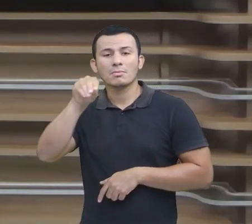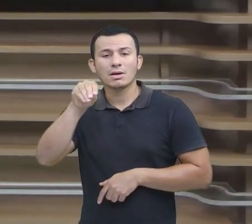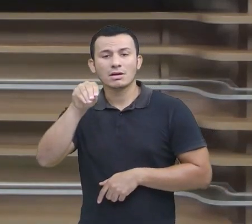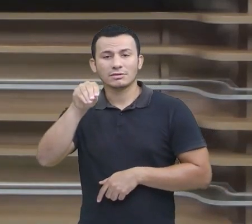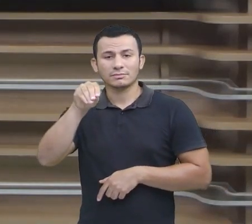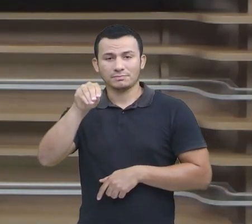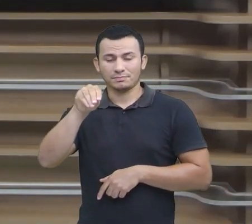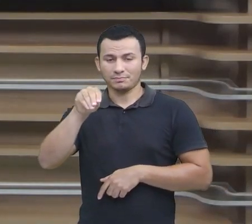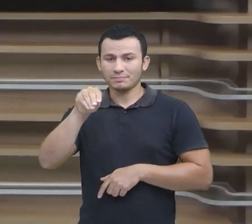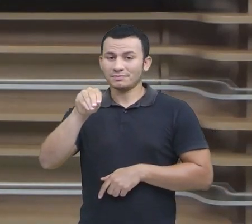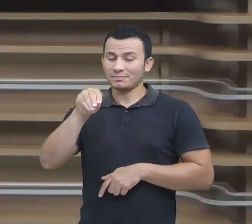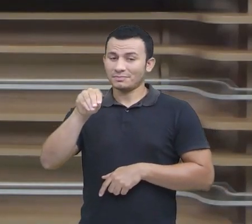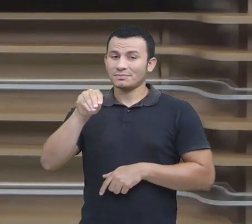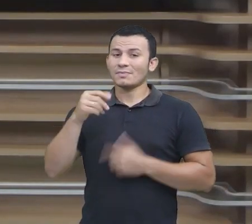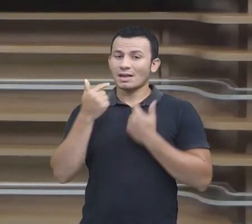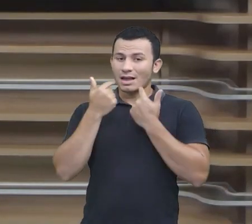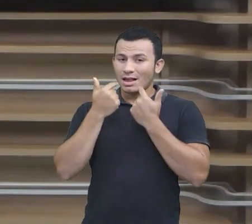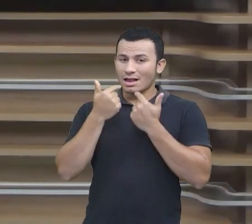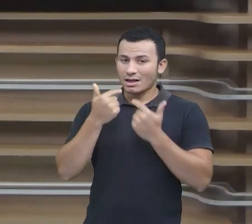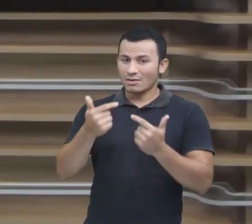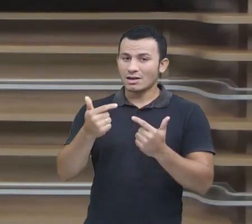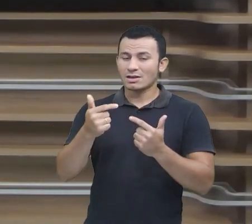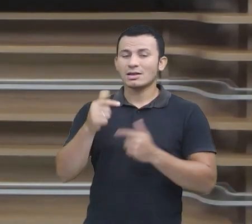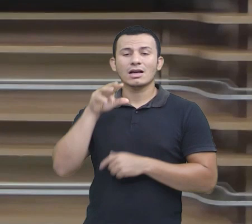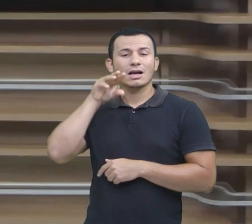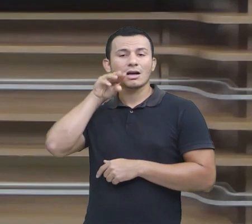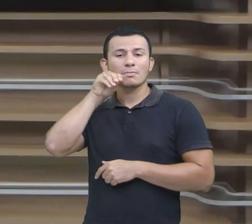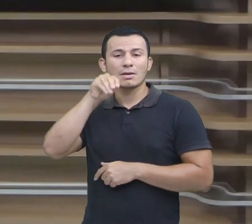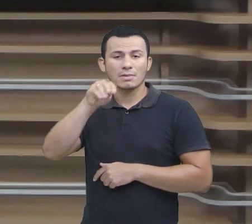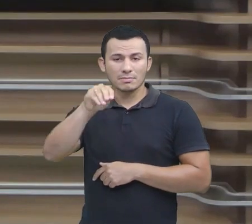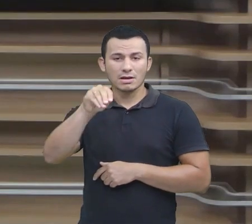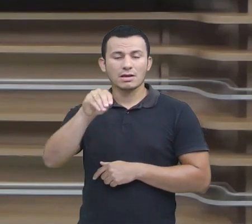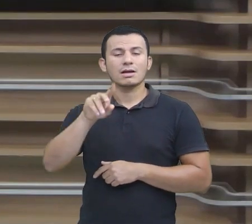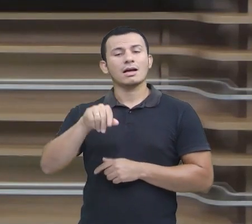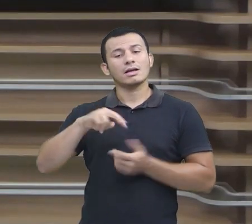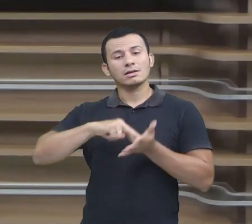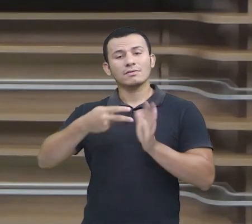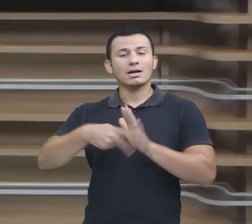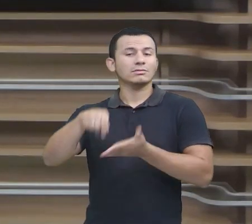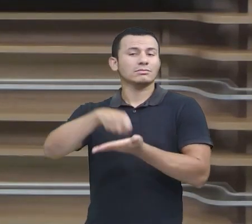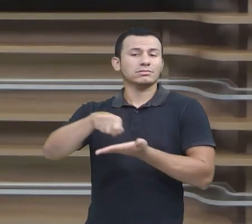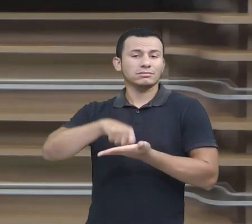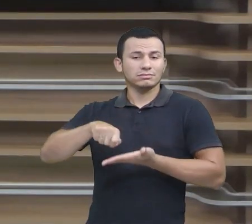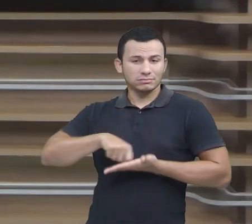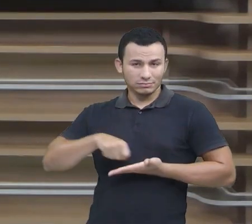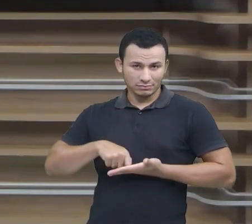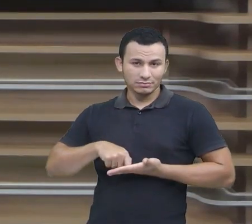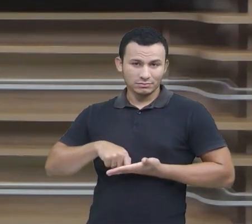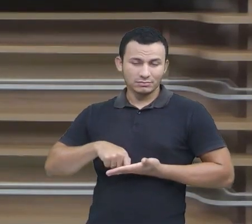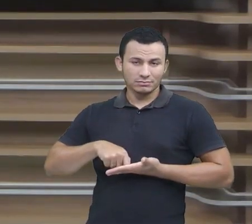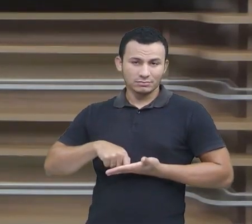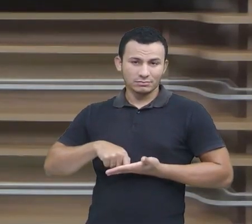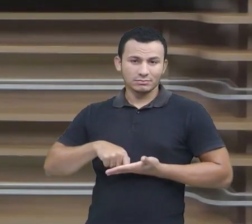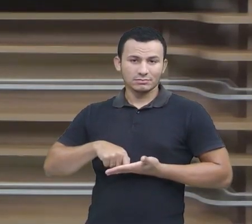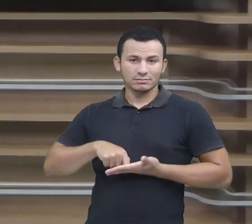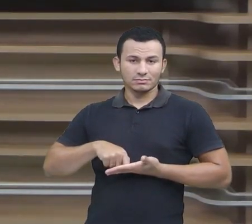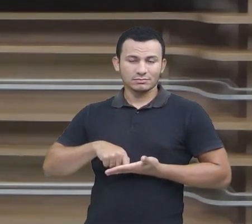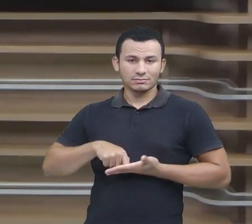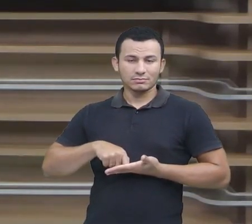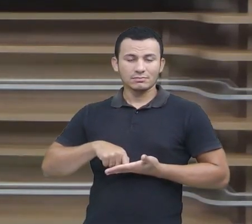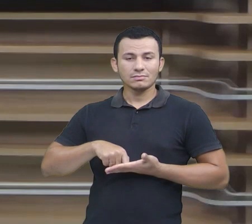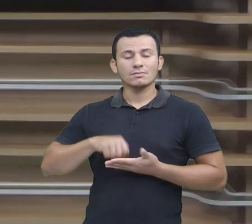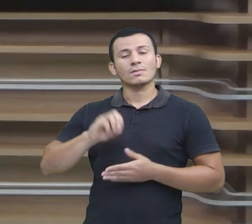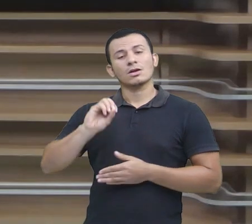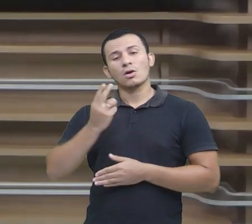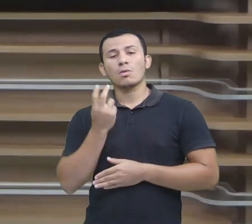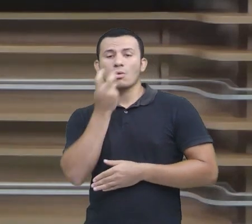linguagem verbal escrita é quando nós escrevemos, certo? A linguagem verbal